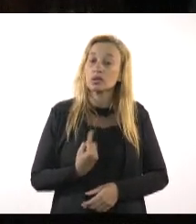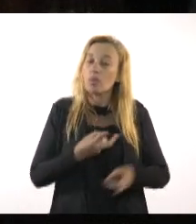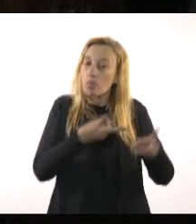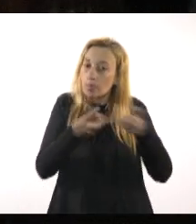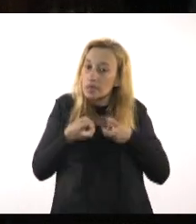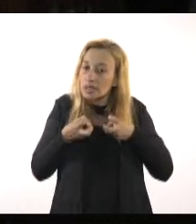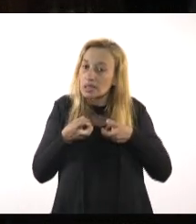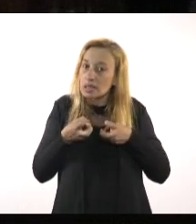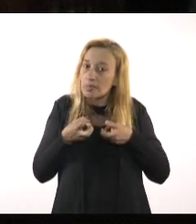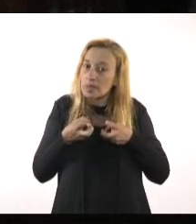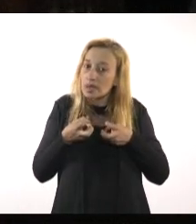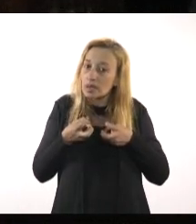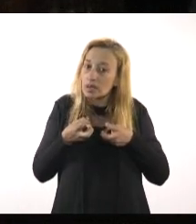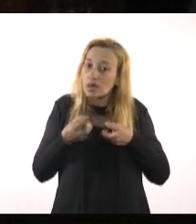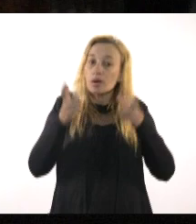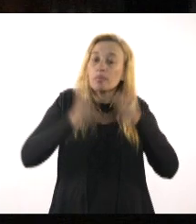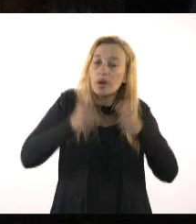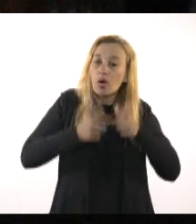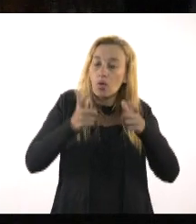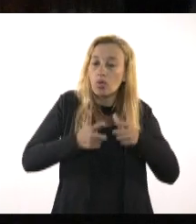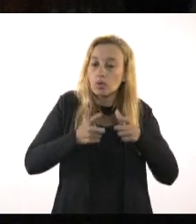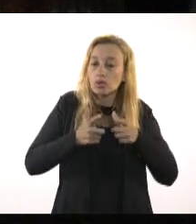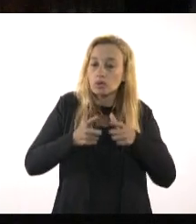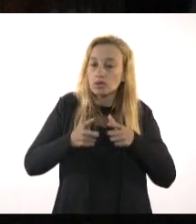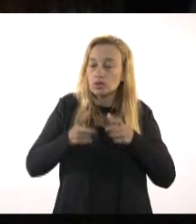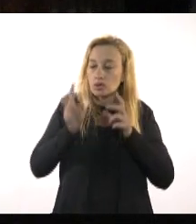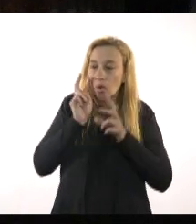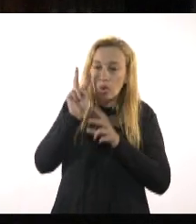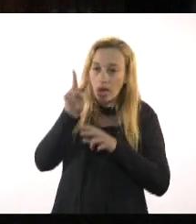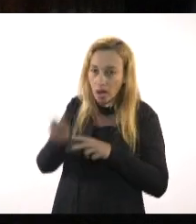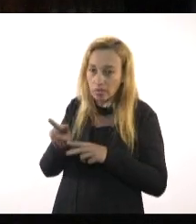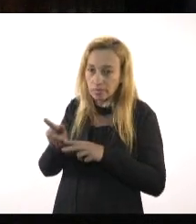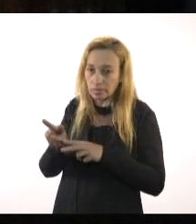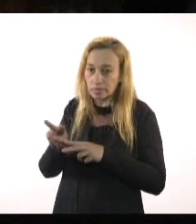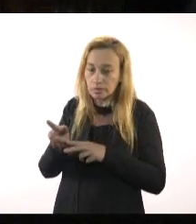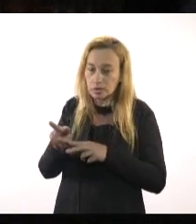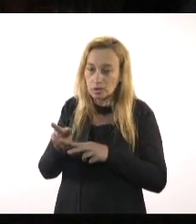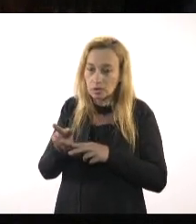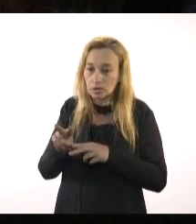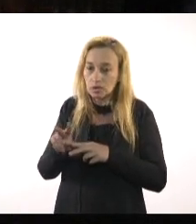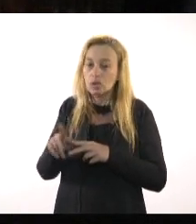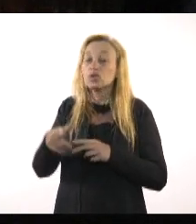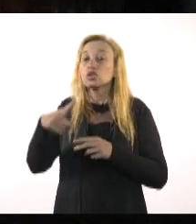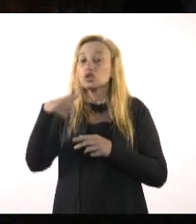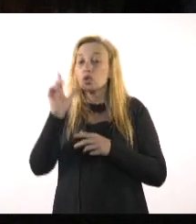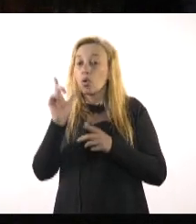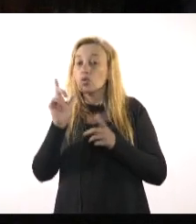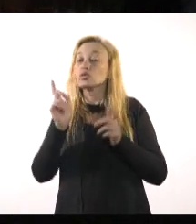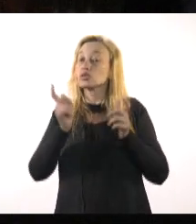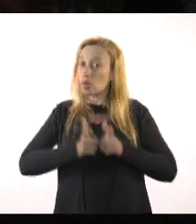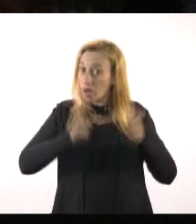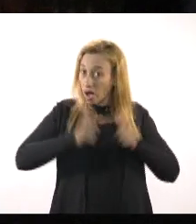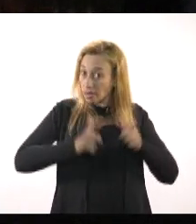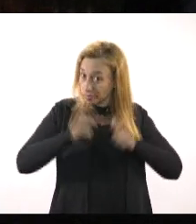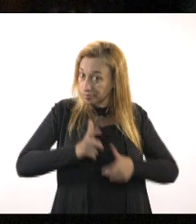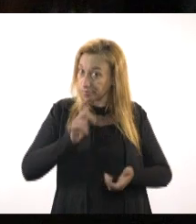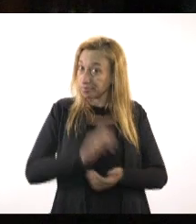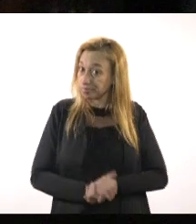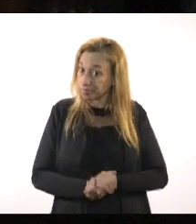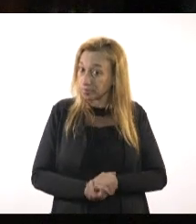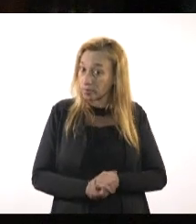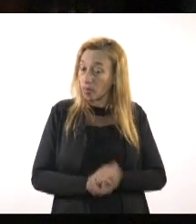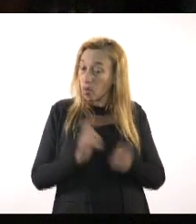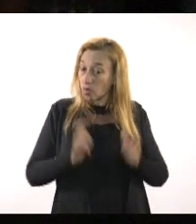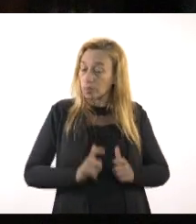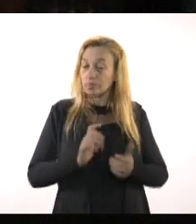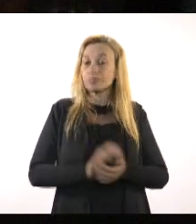perceber para onde a gente dirige o nosso olhar e a partir de onde a gente dirige o nosso olhar.